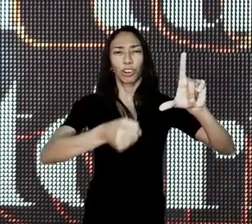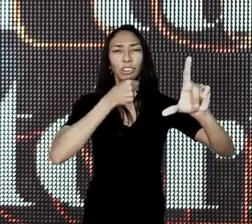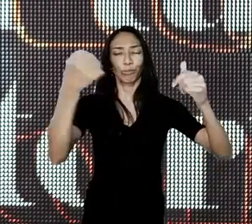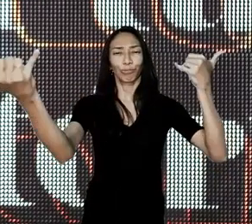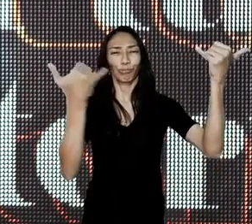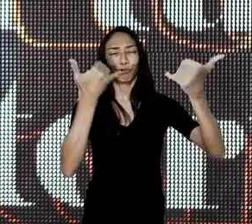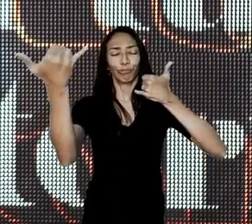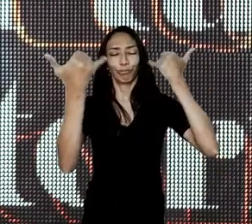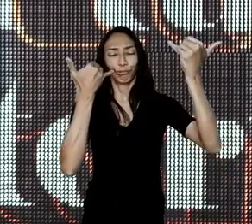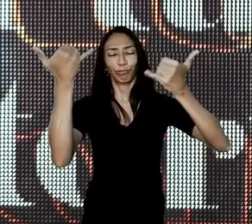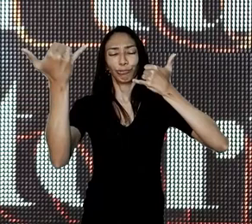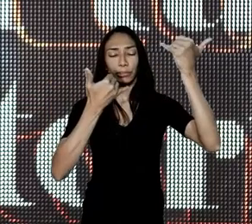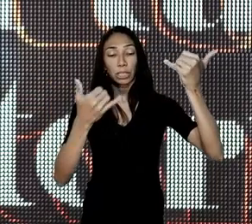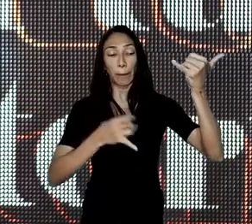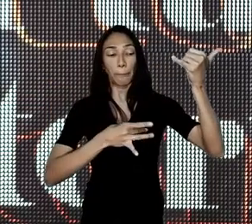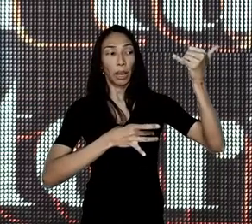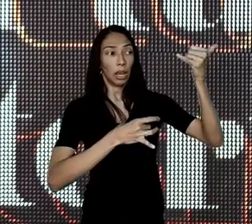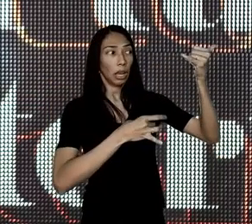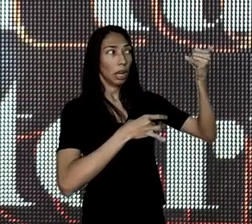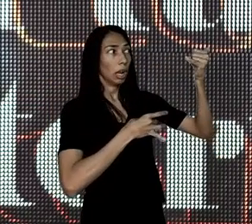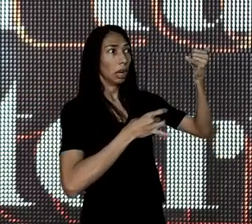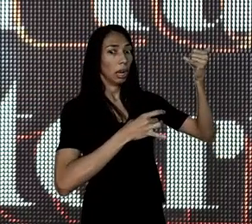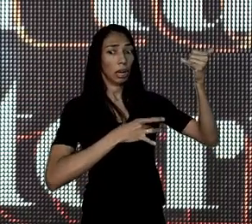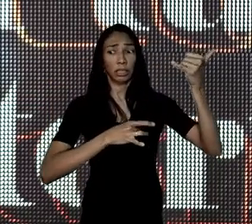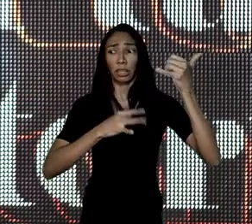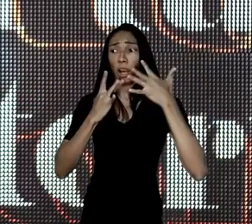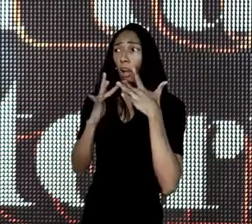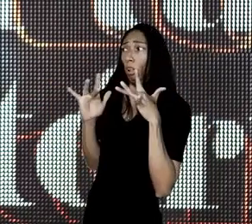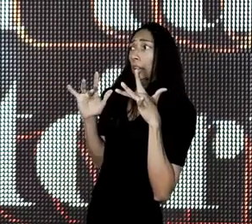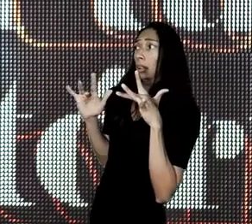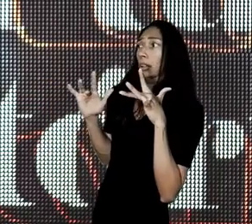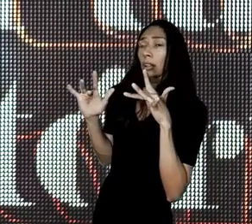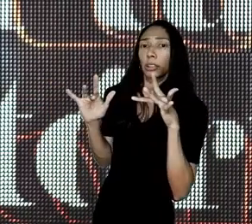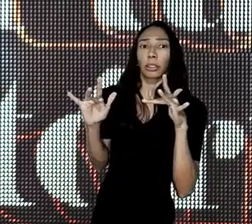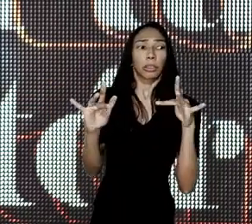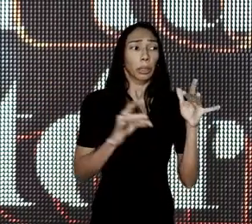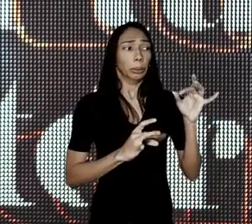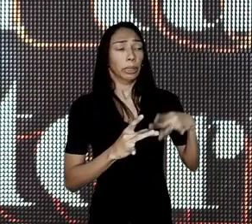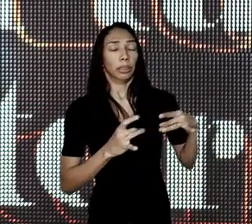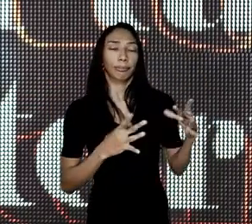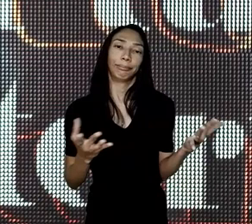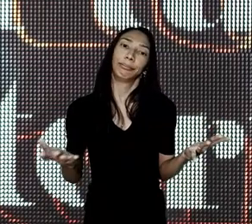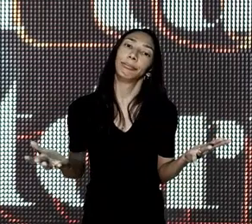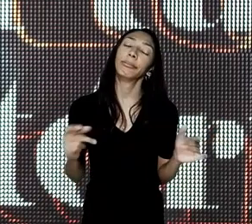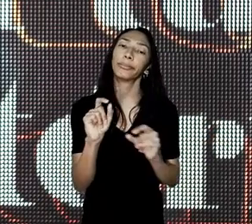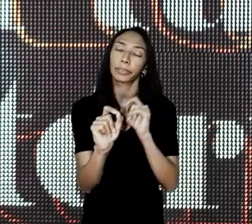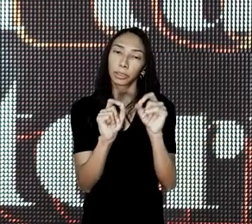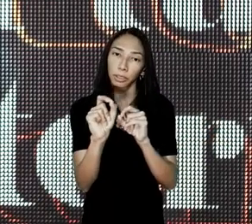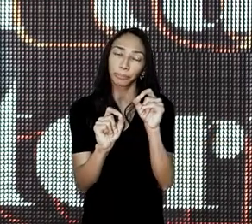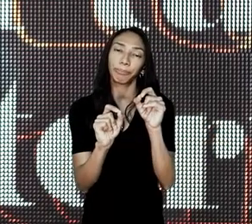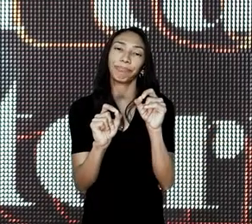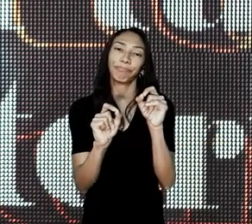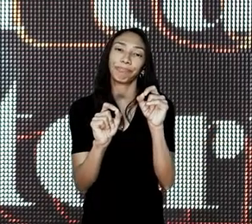jornalistas, medo, terror, pânico, desconfiança, isso